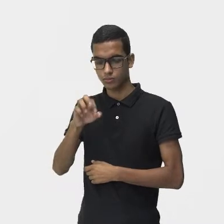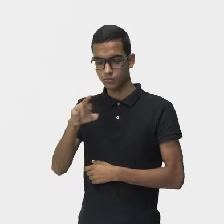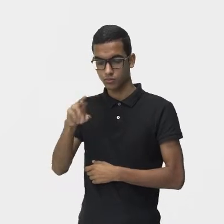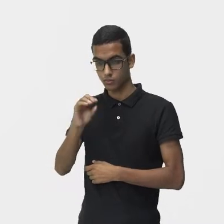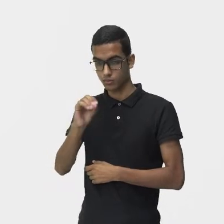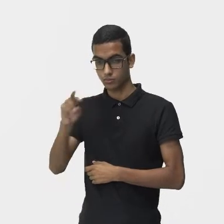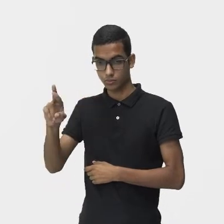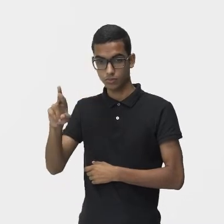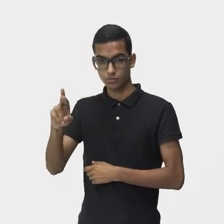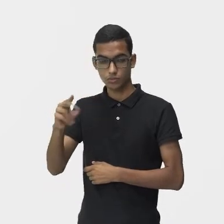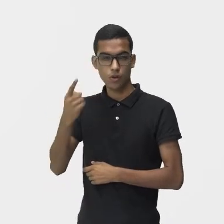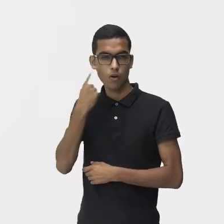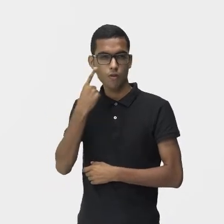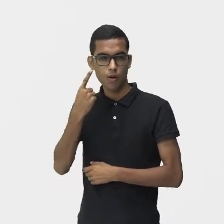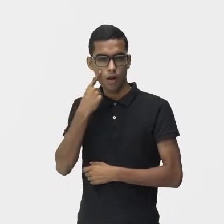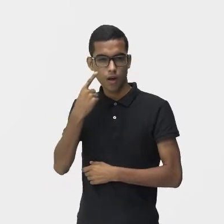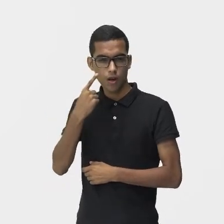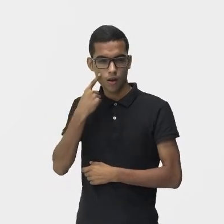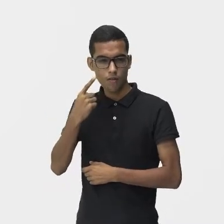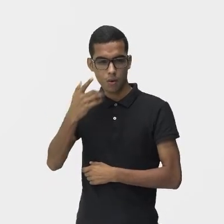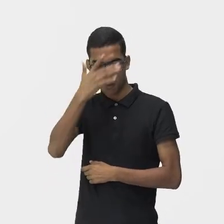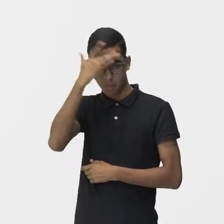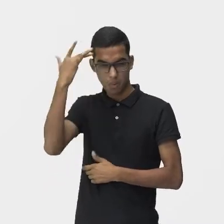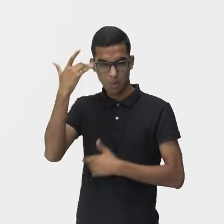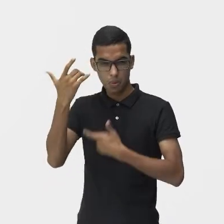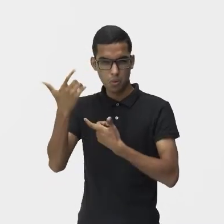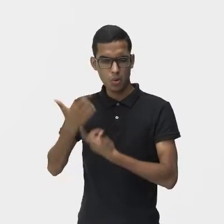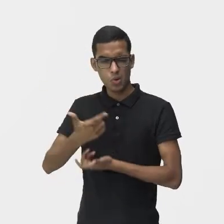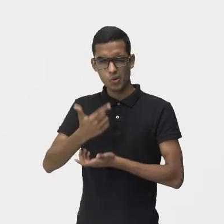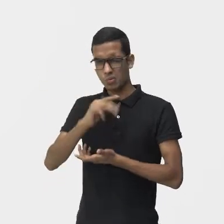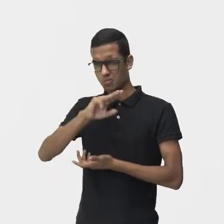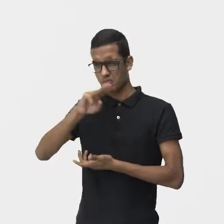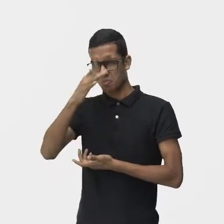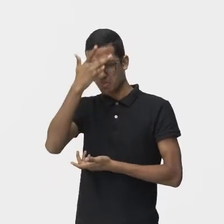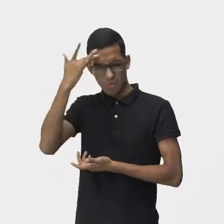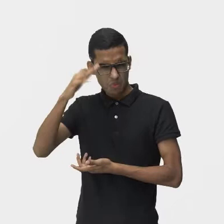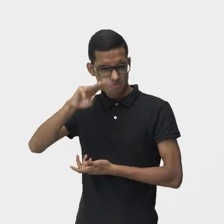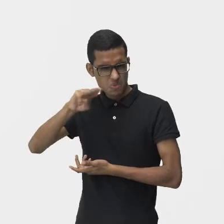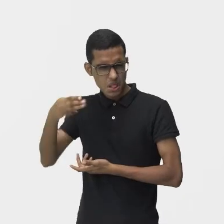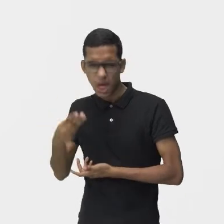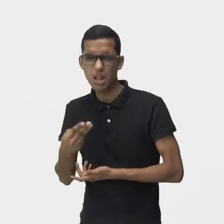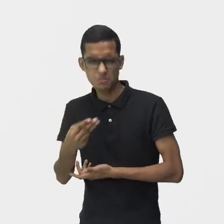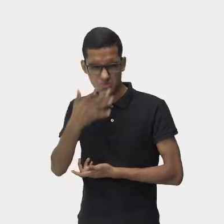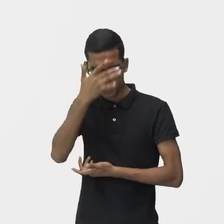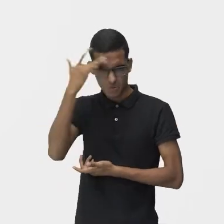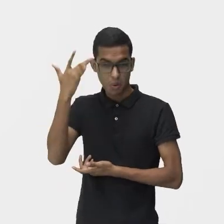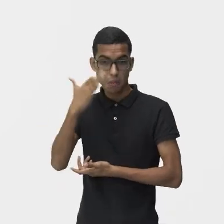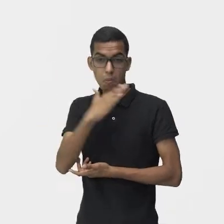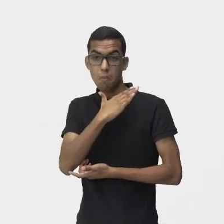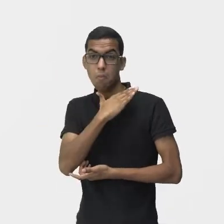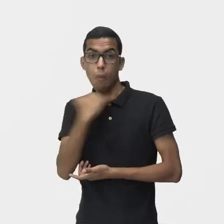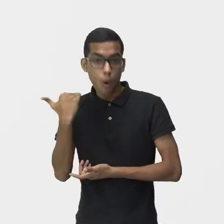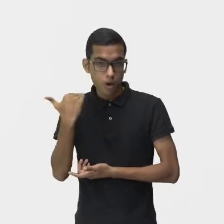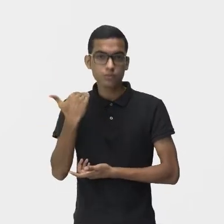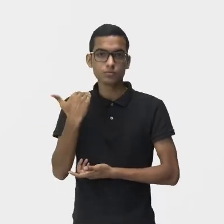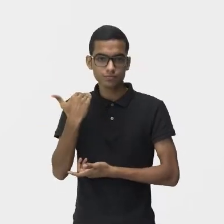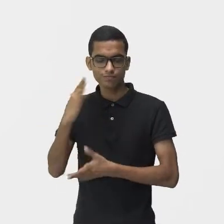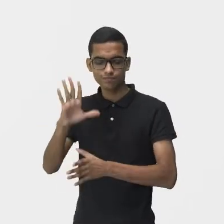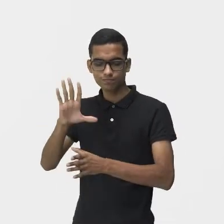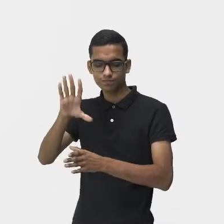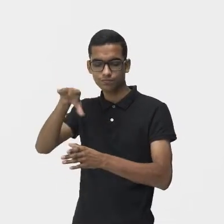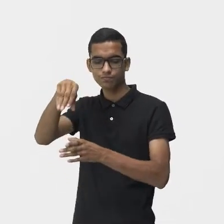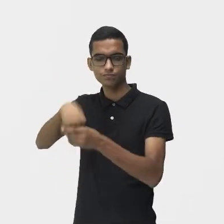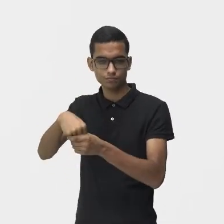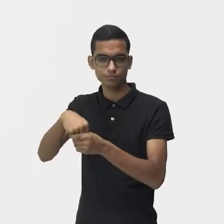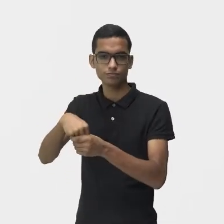ver milhares de pessoas sendo eliminados, assassinados dentro da França. Em um curto período, se não me